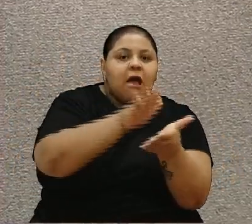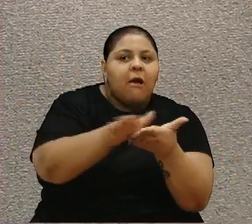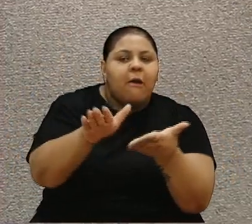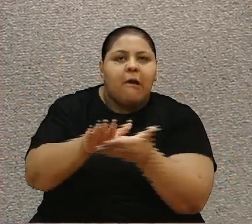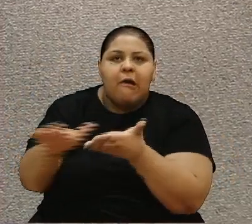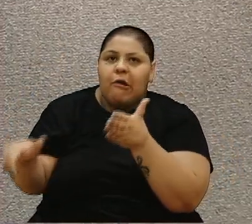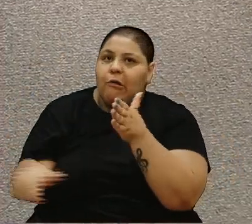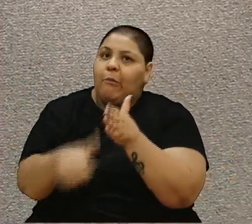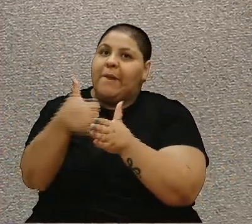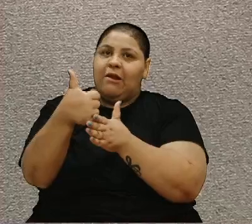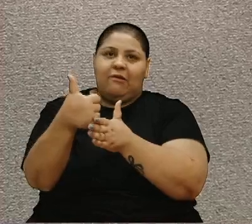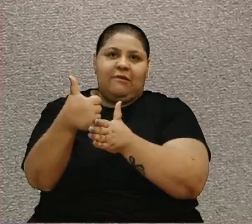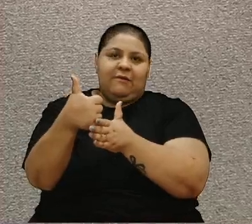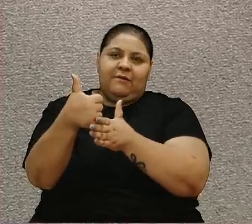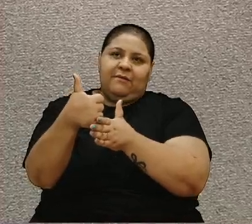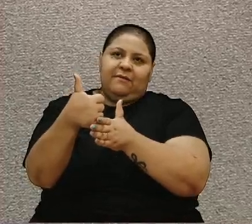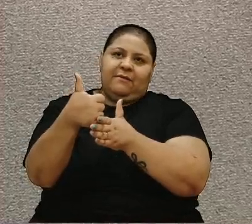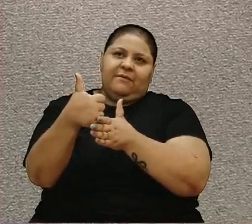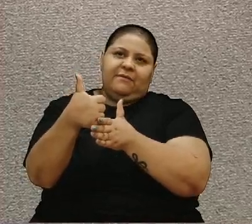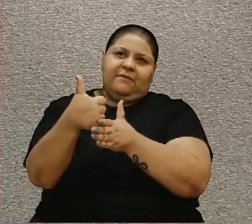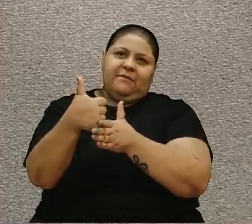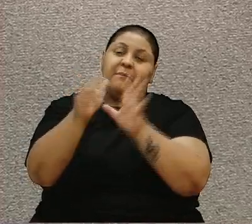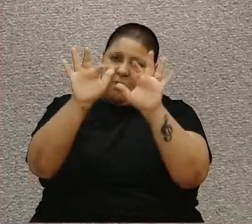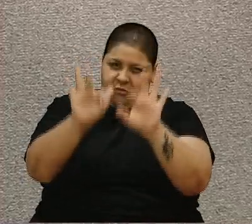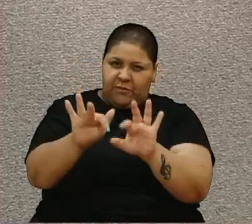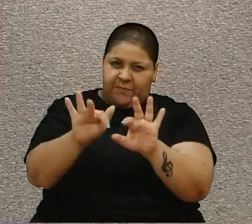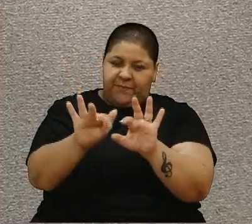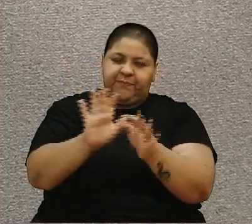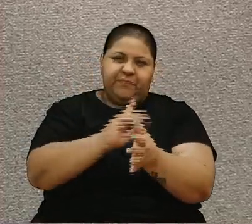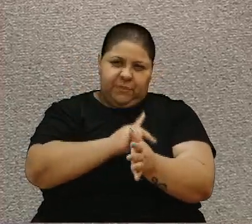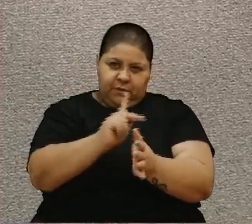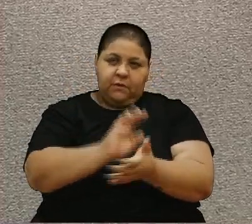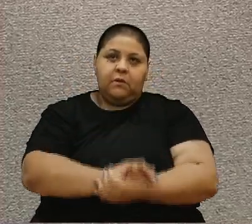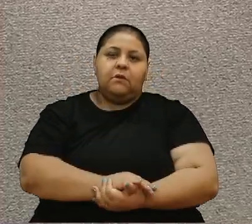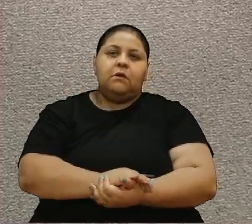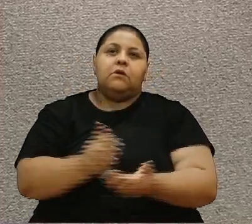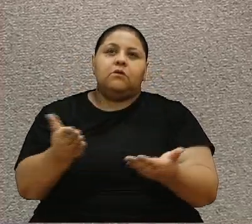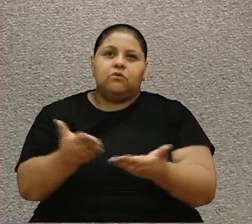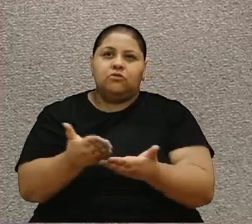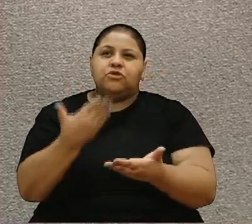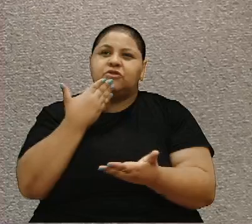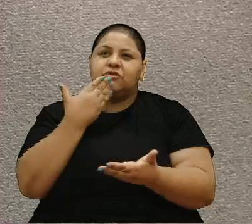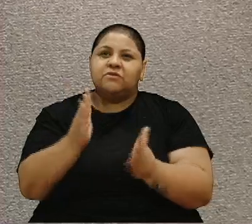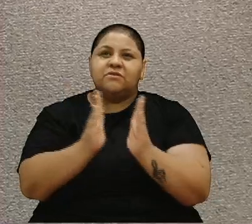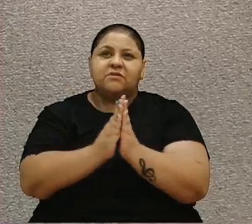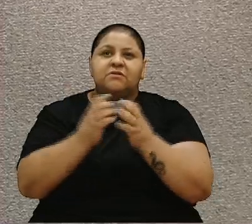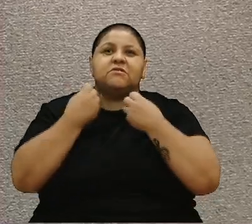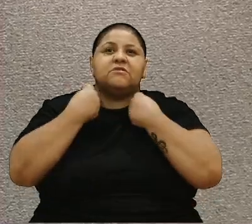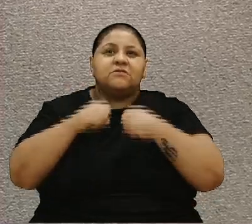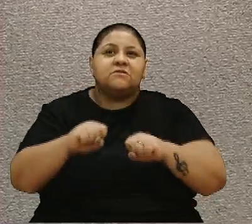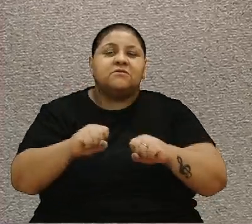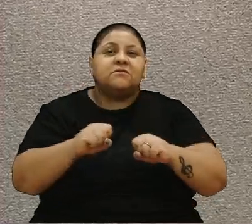melhor custo-benefício. Para concluir, vereador. Para concluir, então aqui eu faço esse apelo à Secretaria de